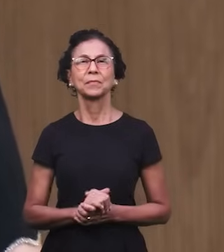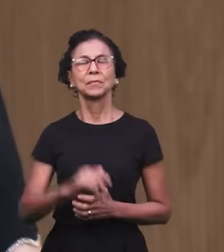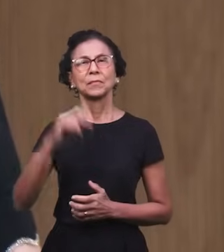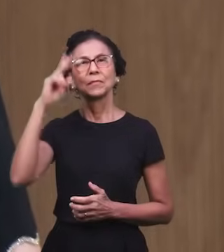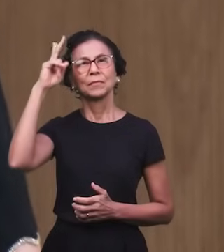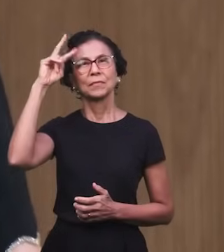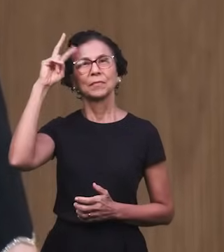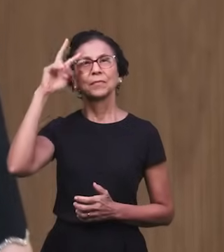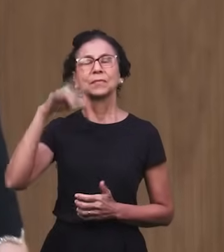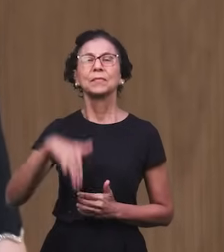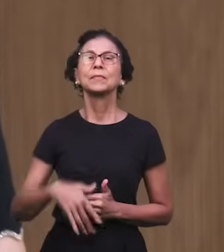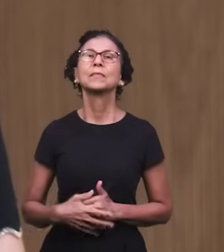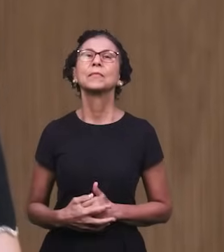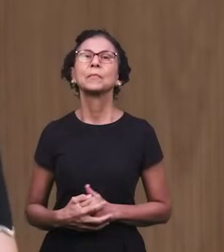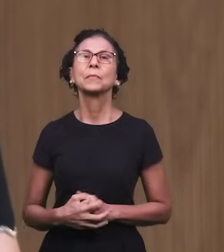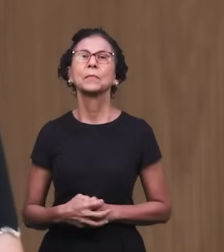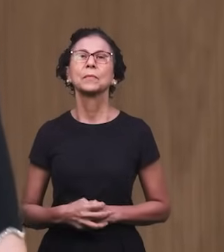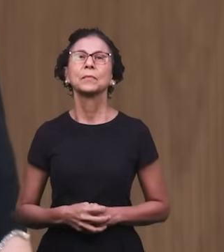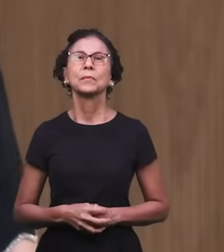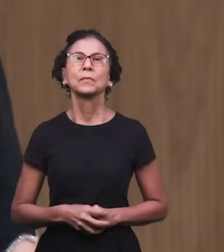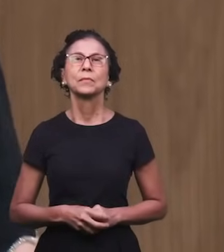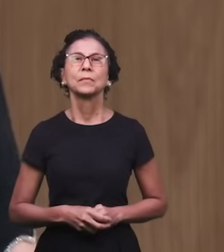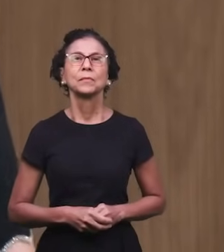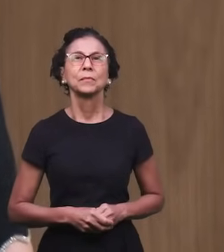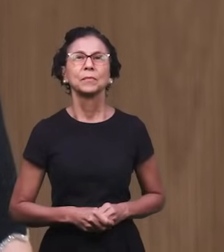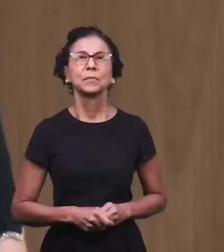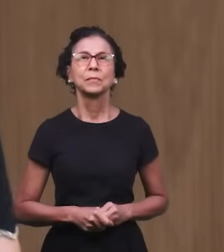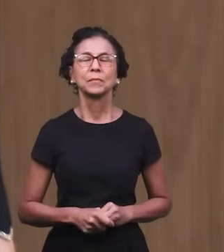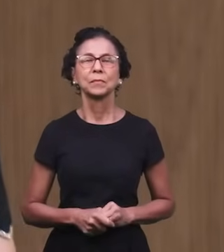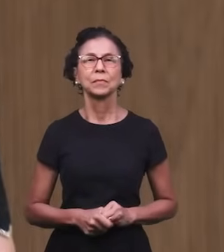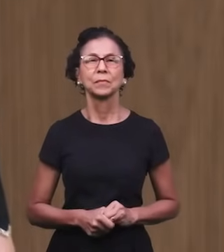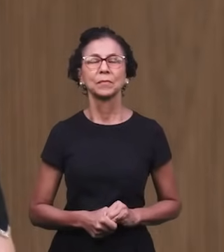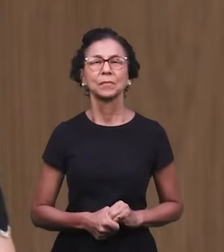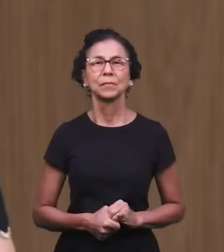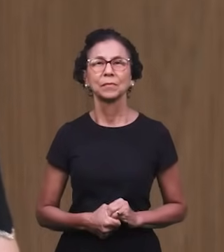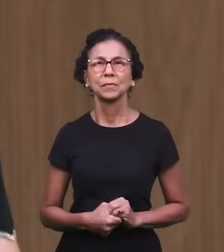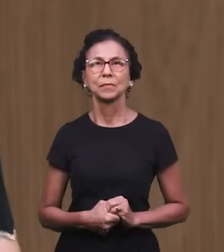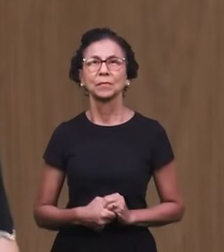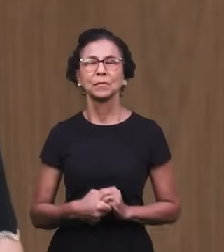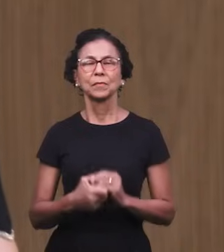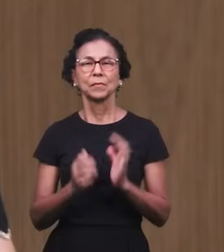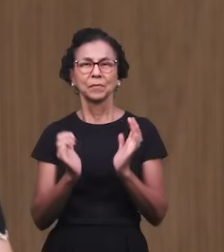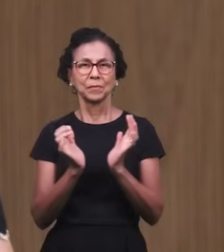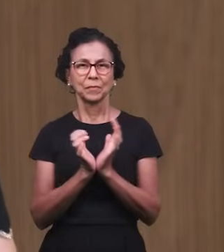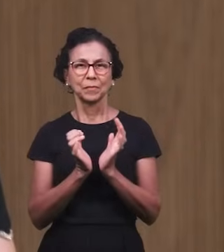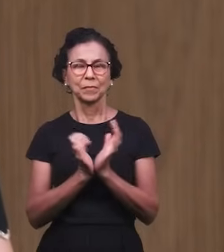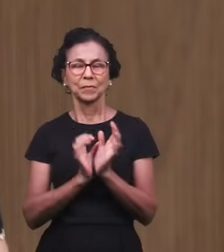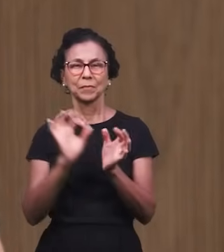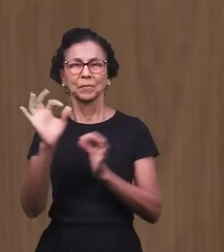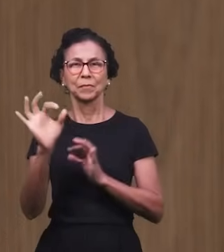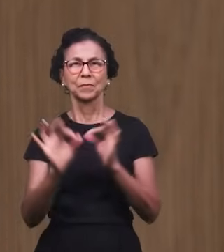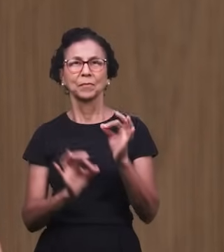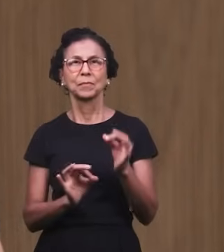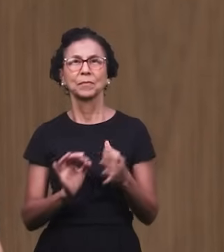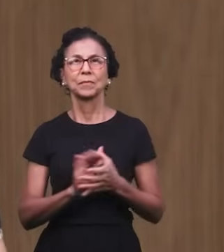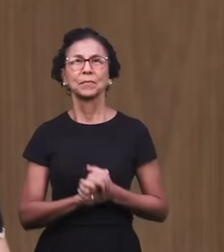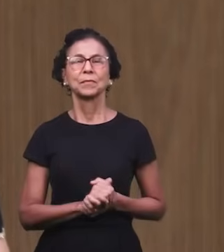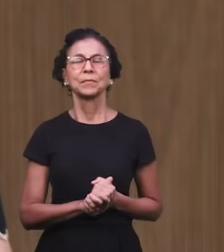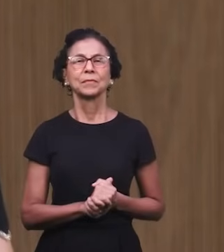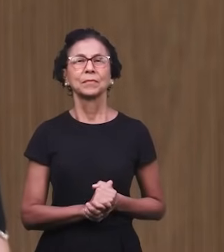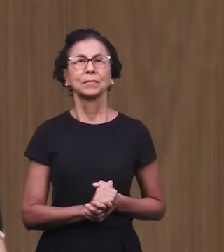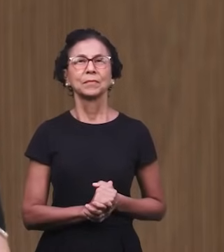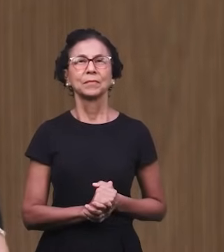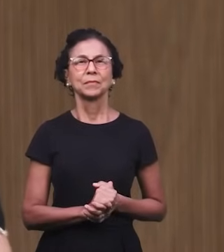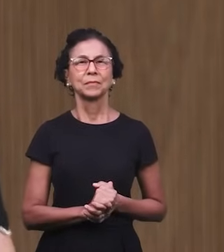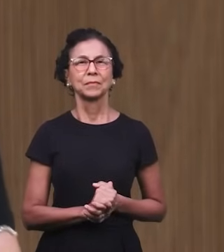né? Isso é importante. Desse trabalho, desse programa, que é o Thalisson, o João, a Maritza, a